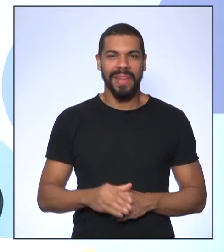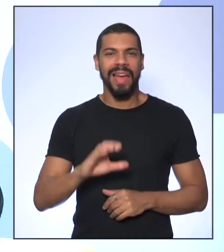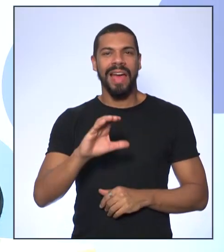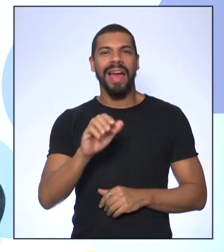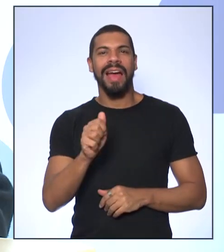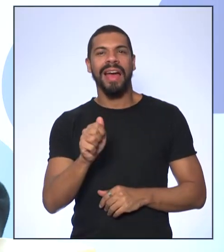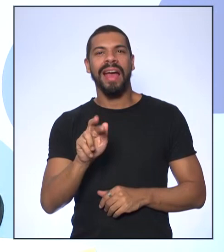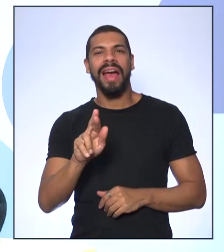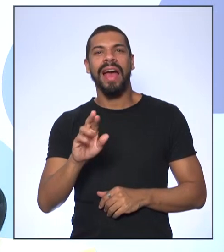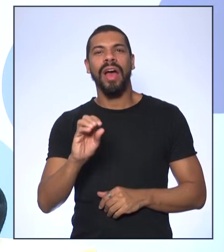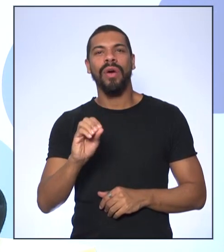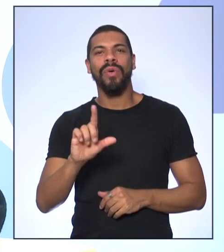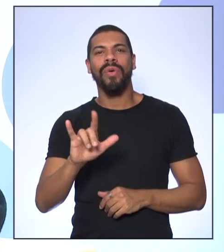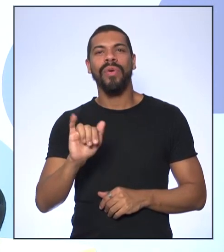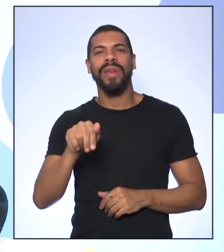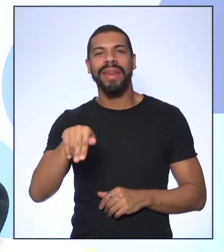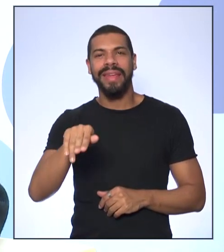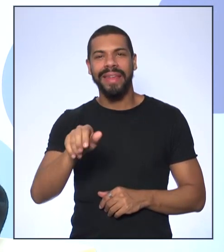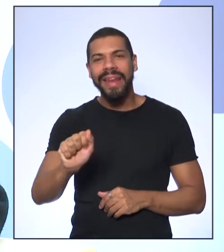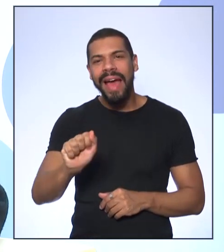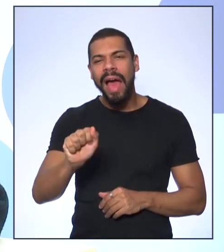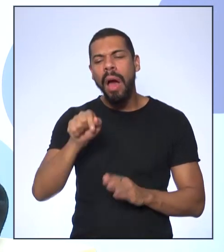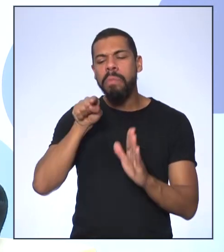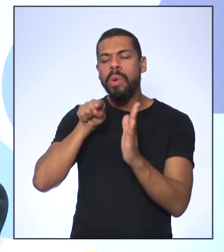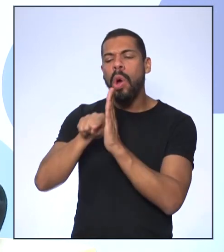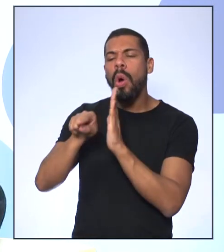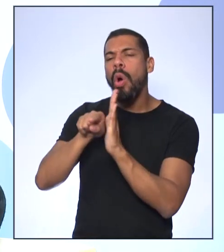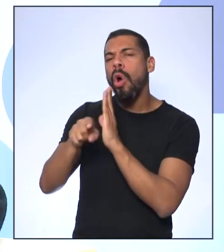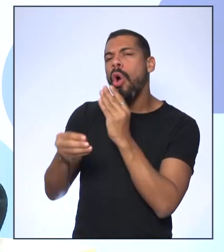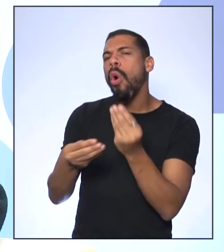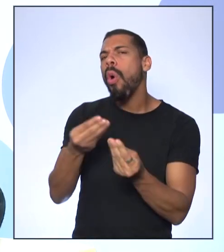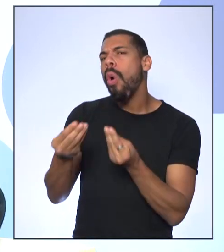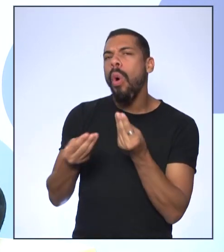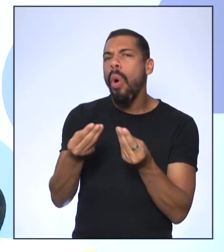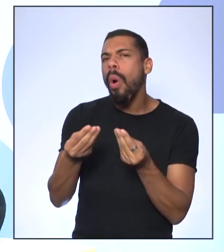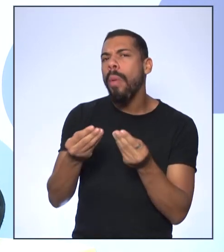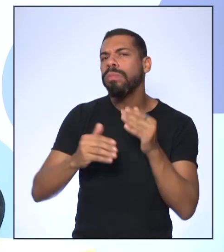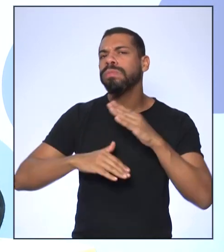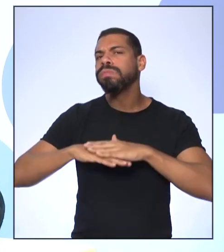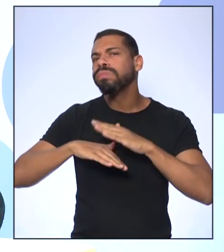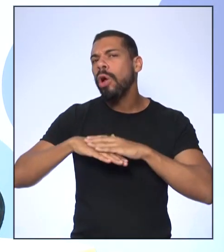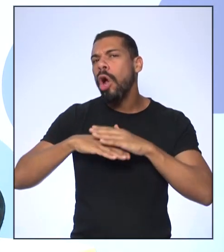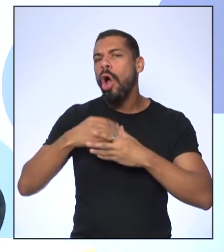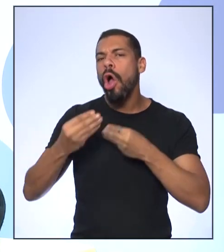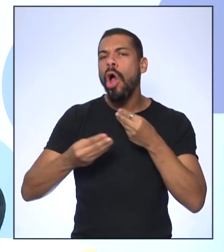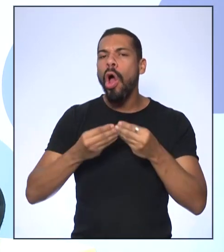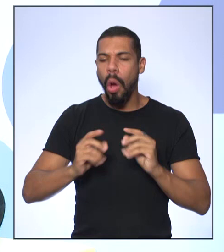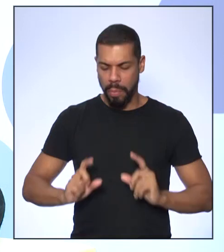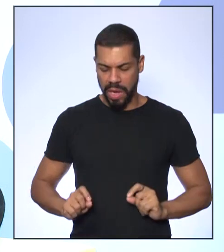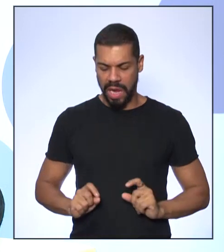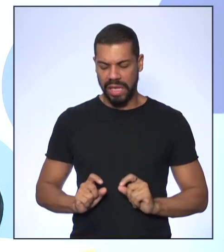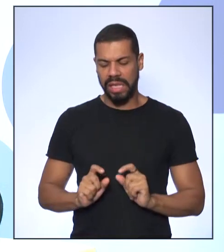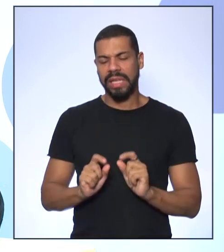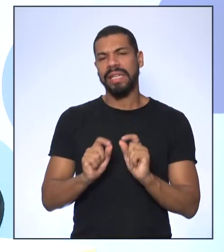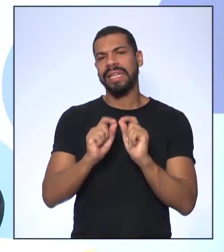Carolina pergunta como que agem, né? Como que atuam as células